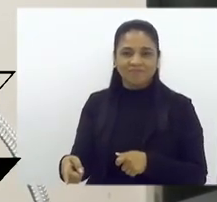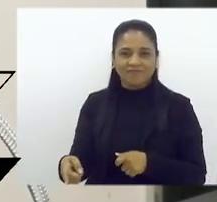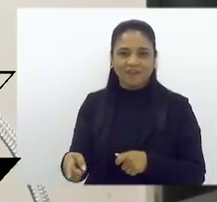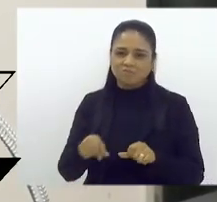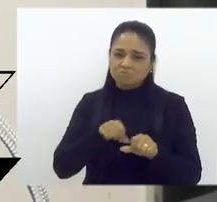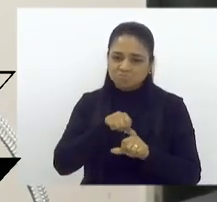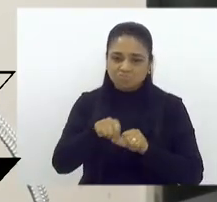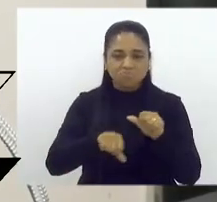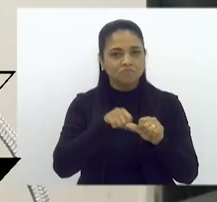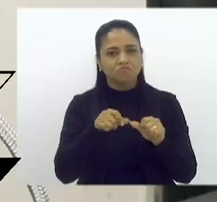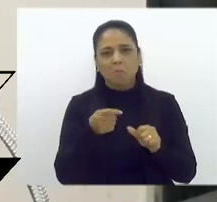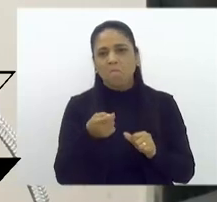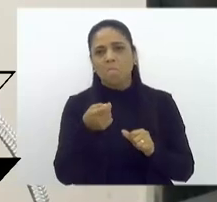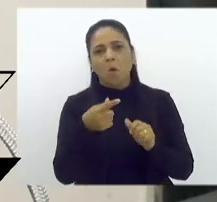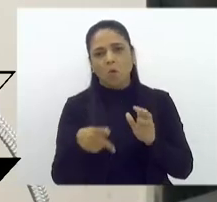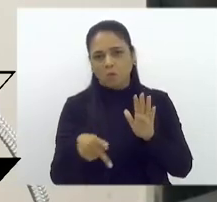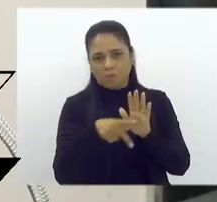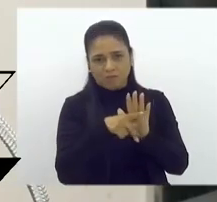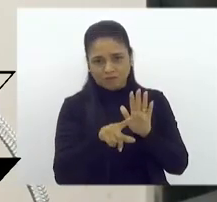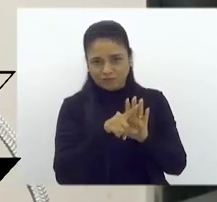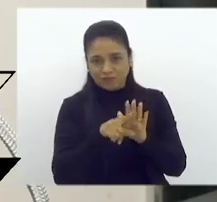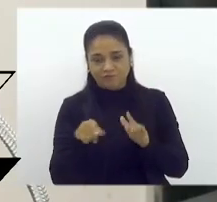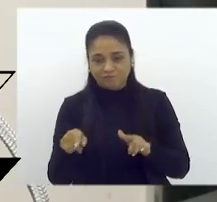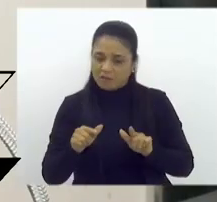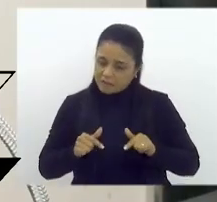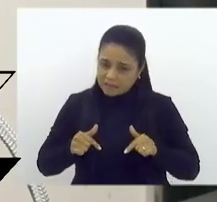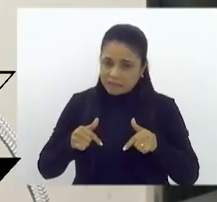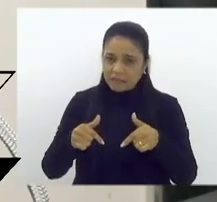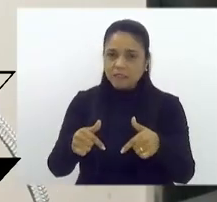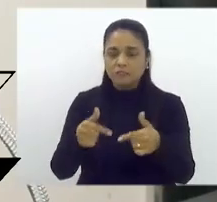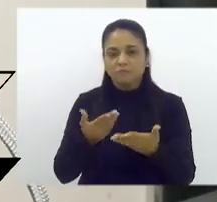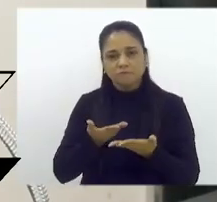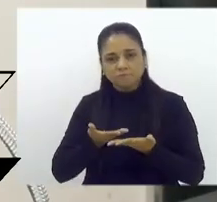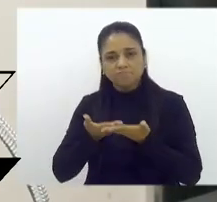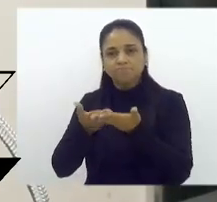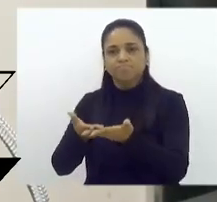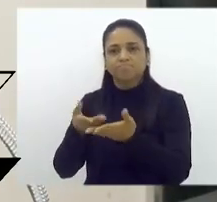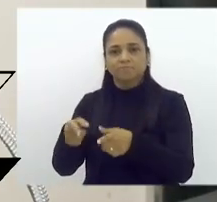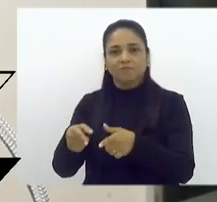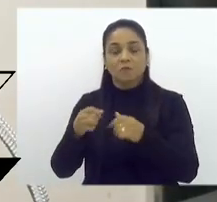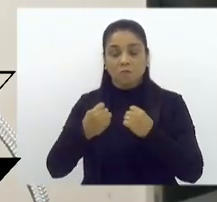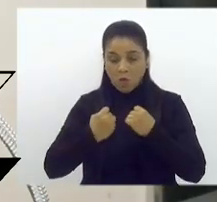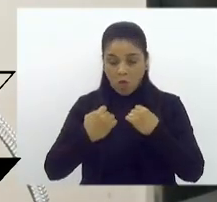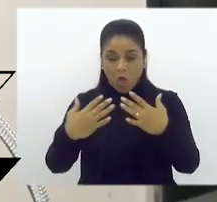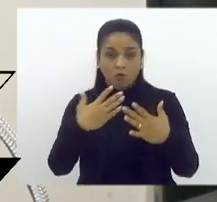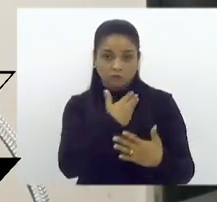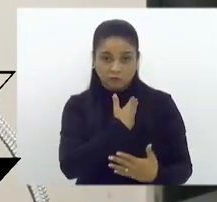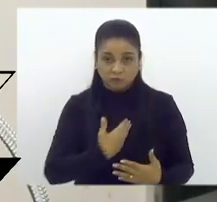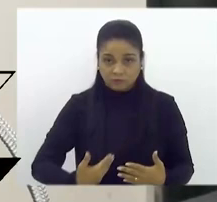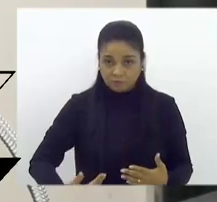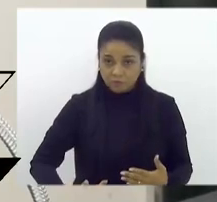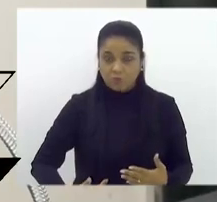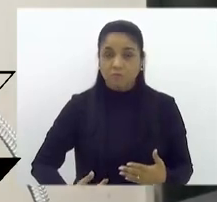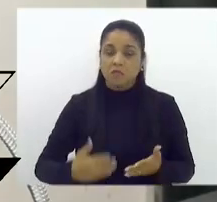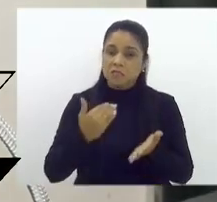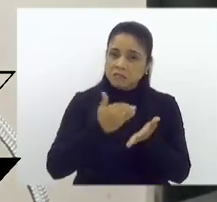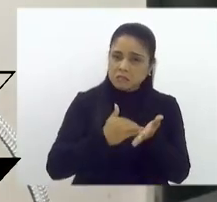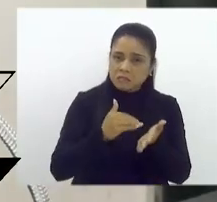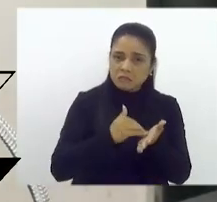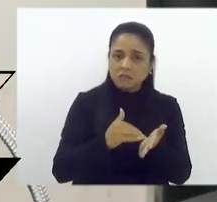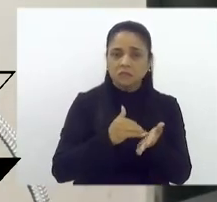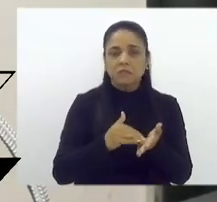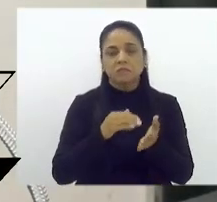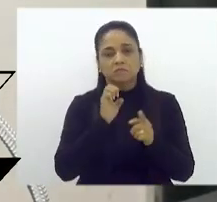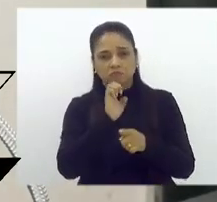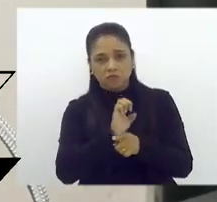modificado. Depois, a iniciativa de Vossa Excelência em conduzir uma audiência pública que contou com a secretária de Estado, contou